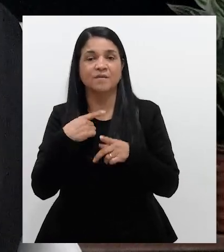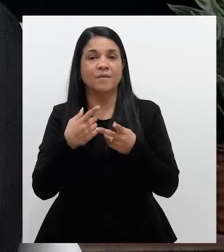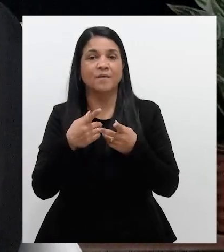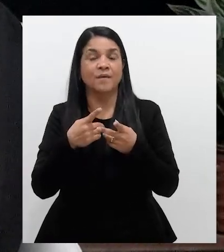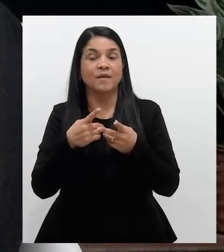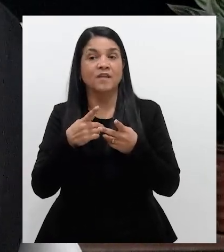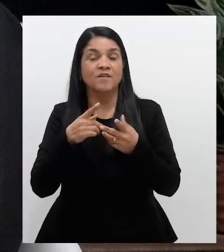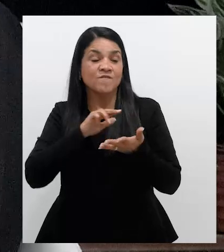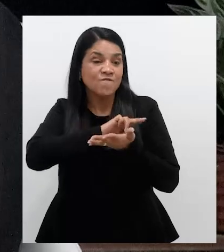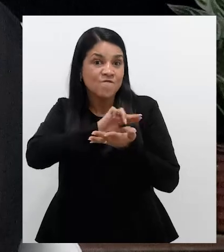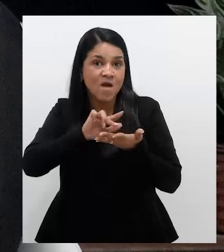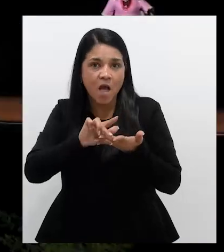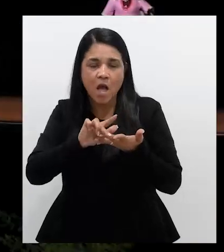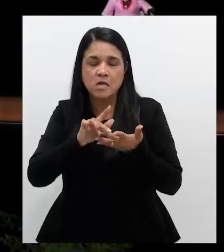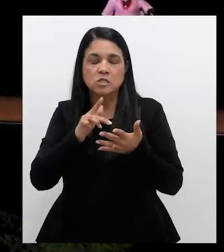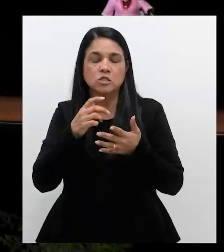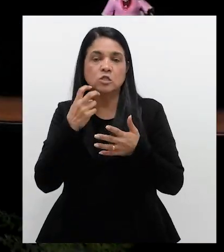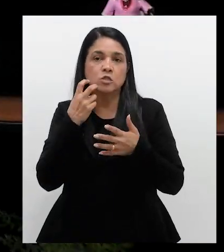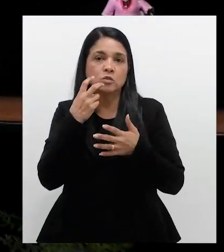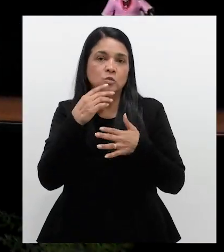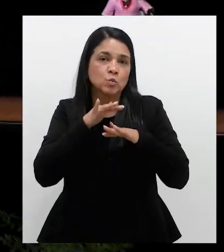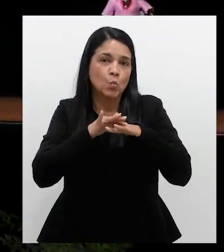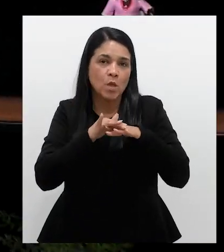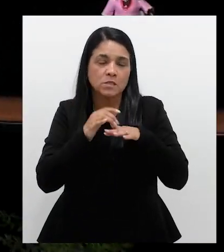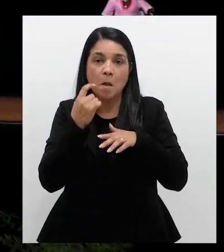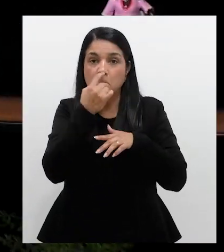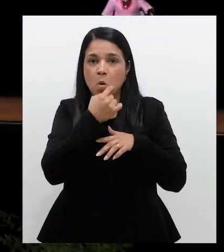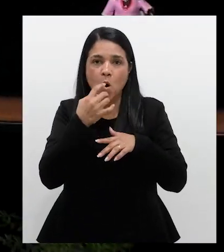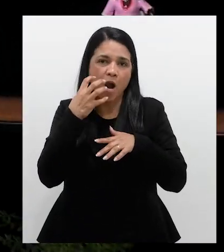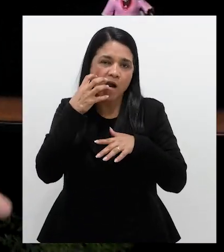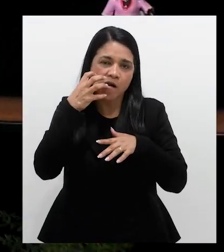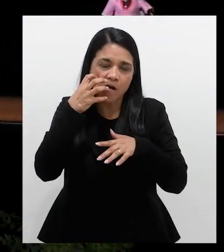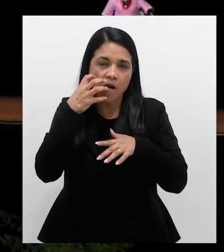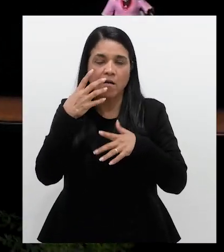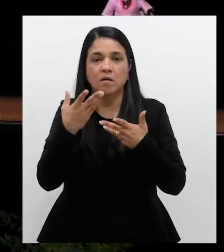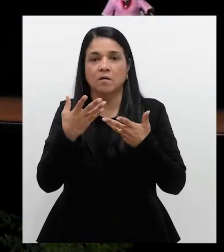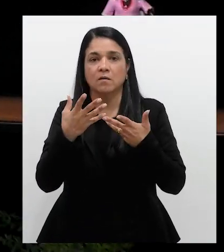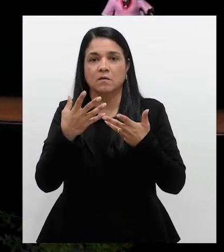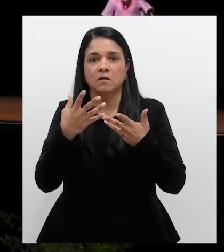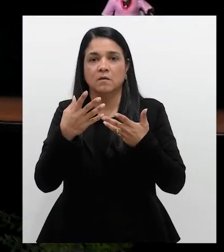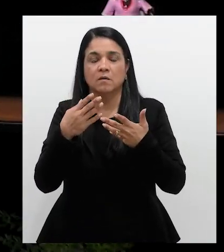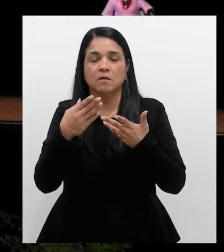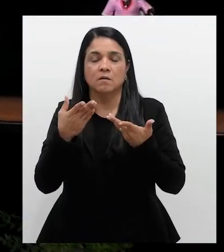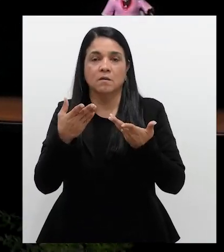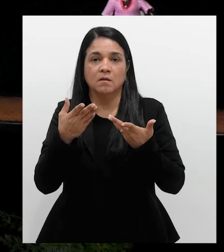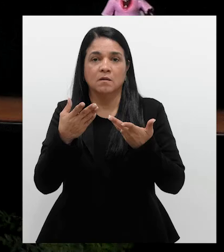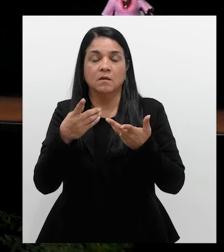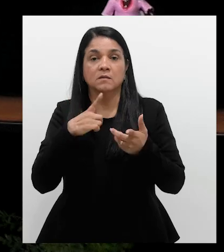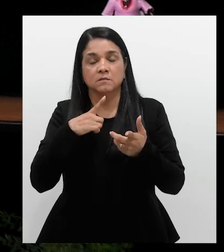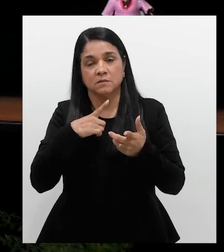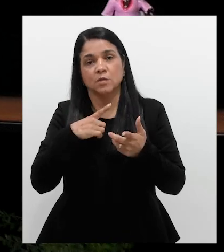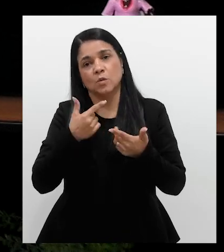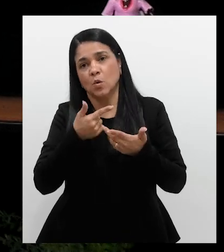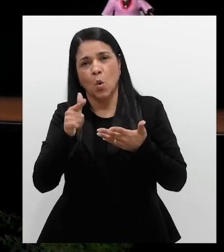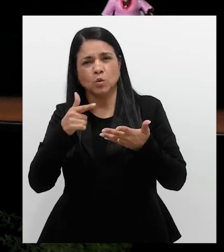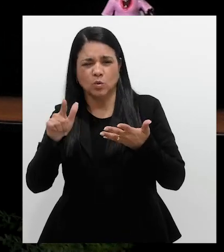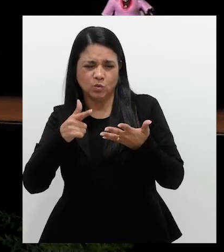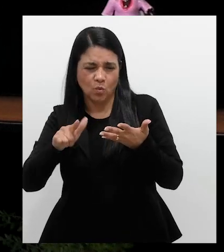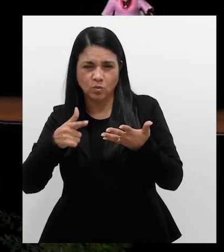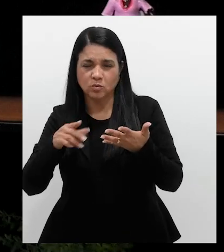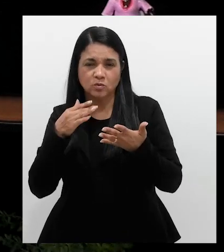como doença periodontal, mas doenças da boca no geral, como carcinomas de boca, né? Lesões tanto malignas como não, e